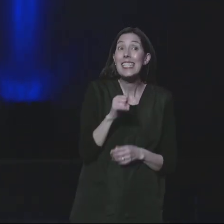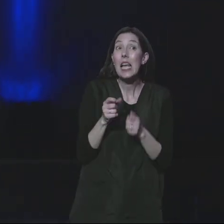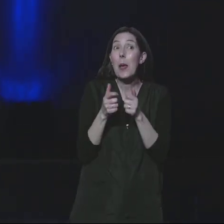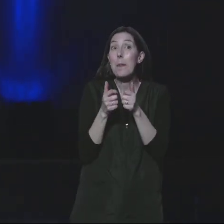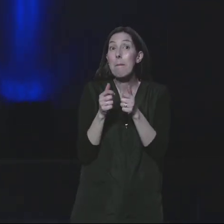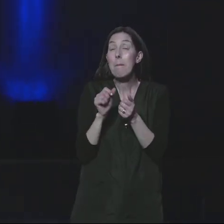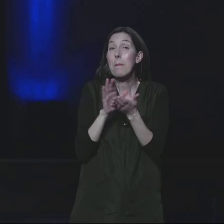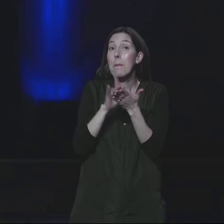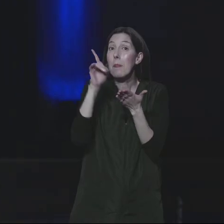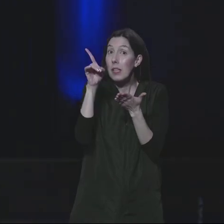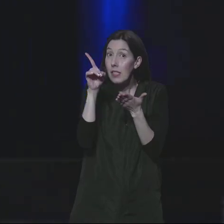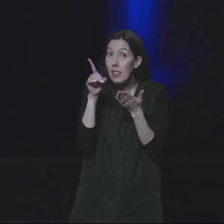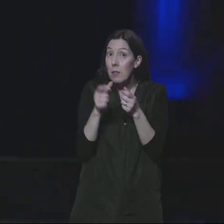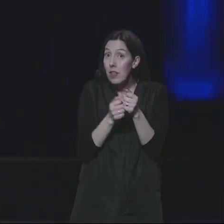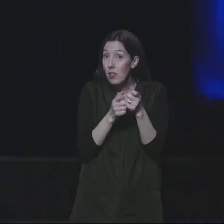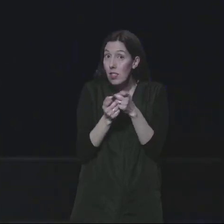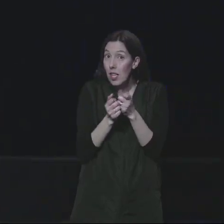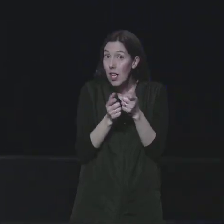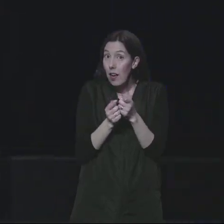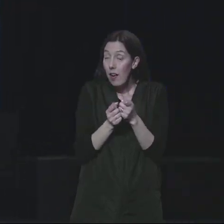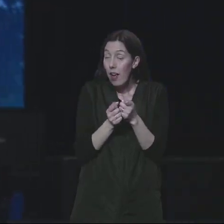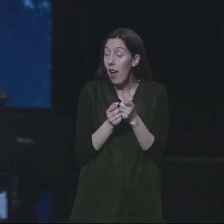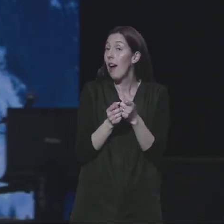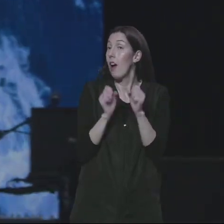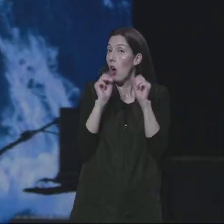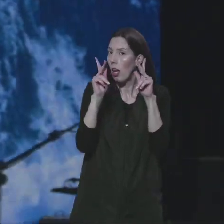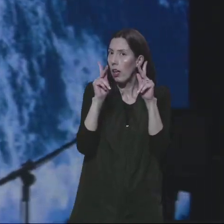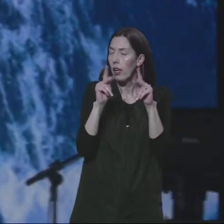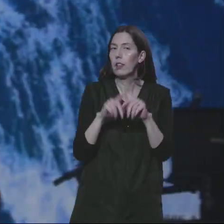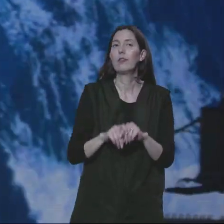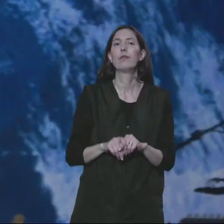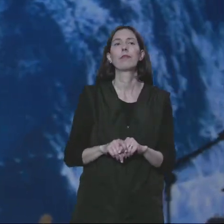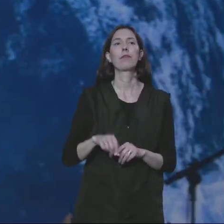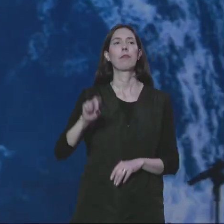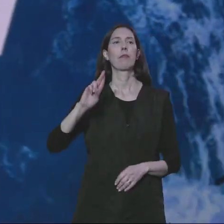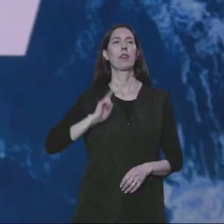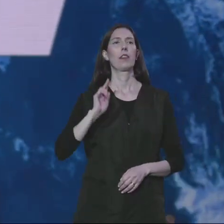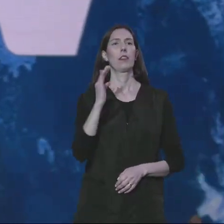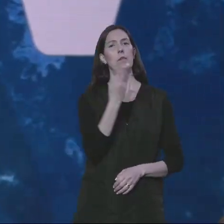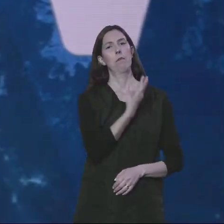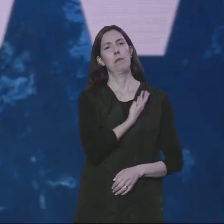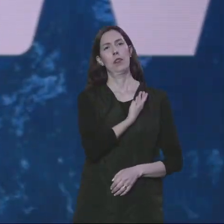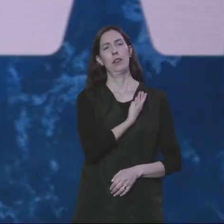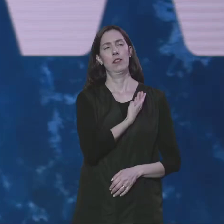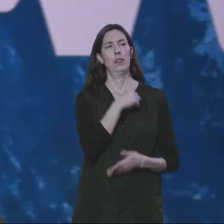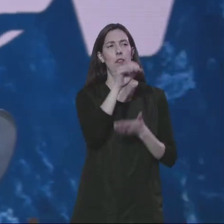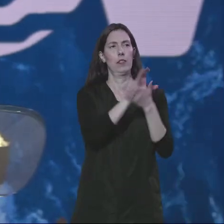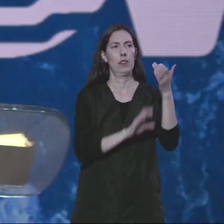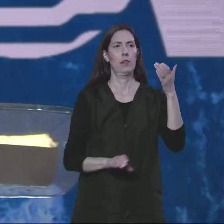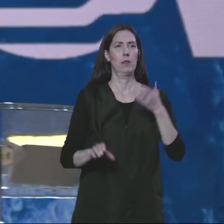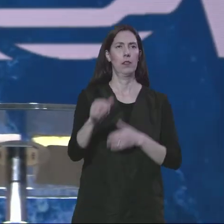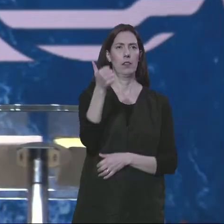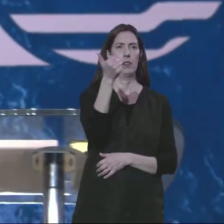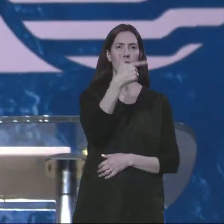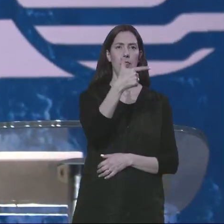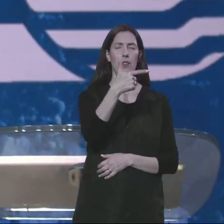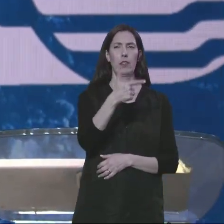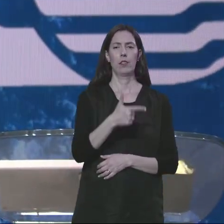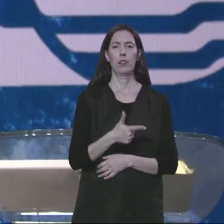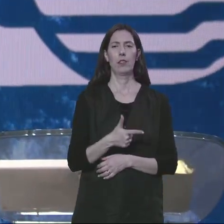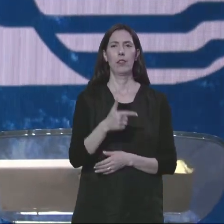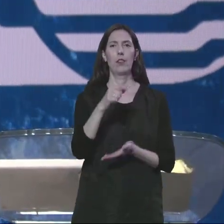Bíblia, hein? Ó, tira as notificações aí. Hebreus 12. Abre lá a sua Bíblia em Hebreus 12.